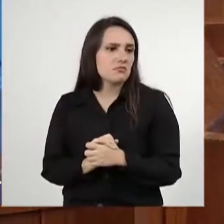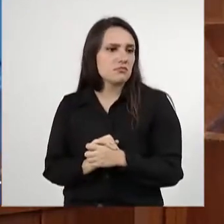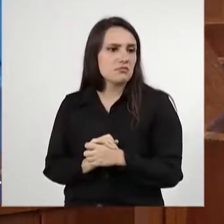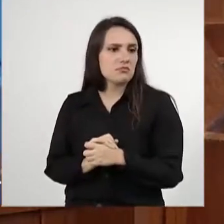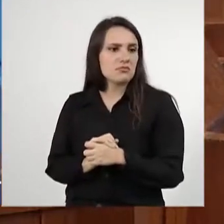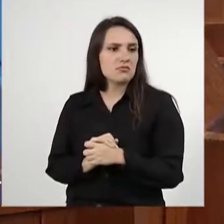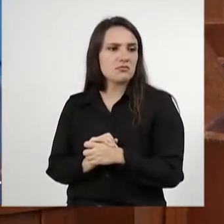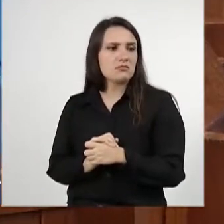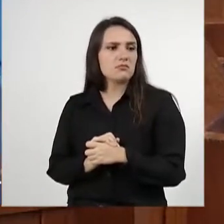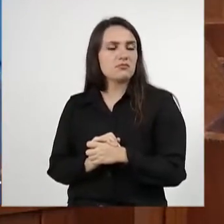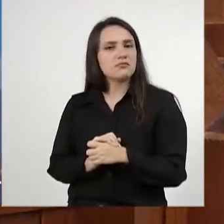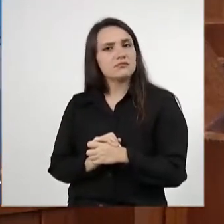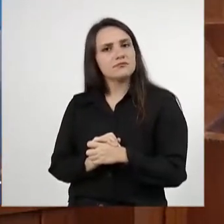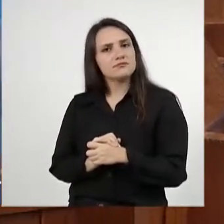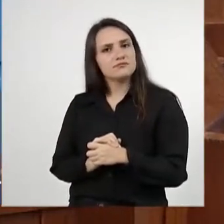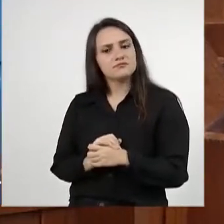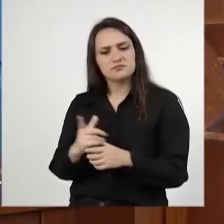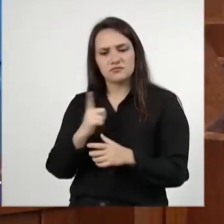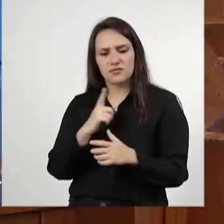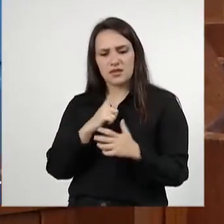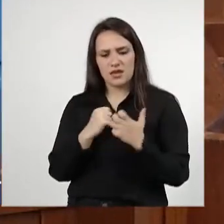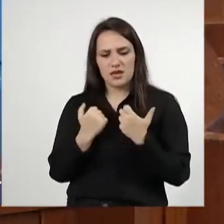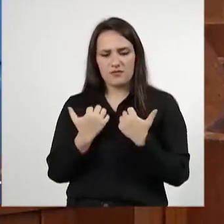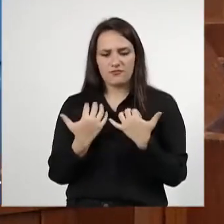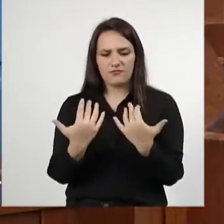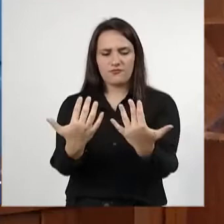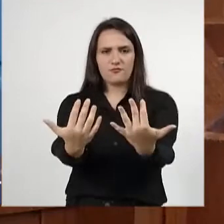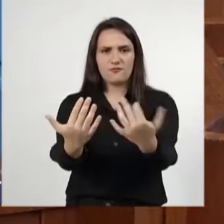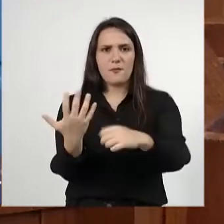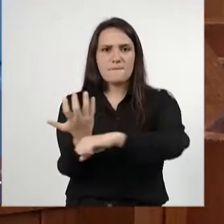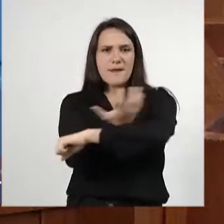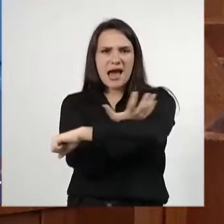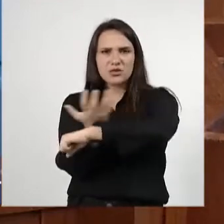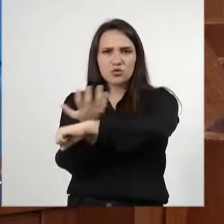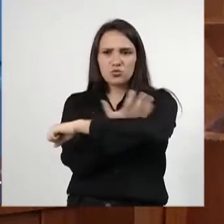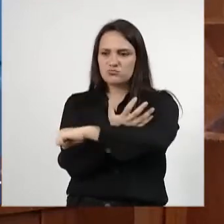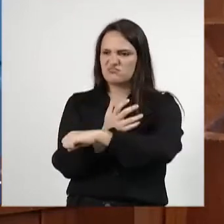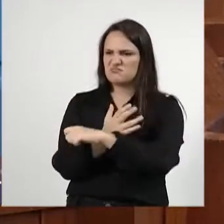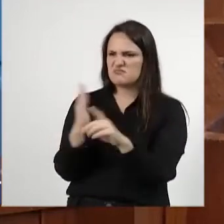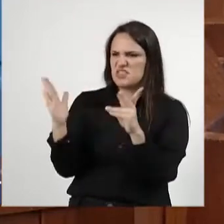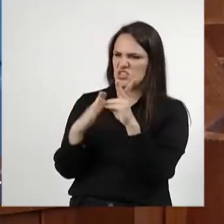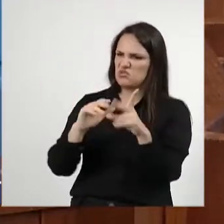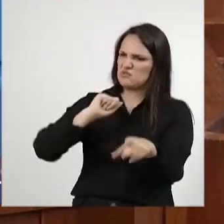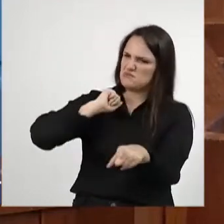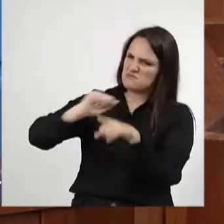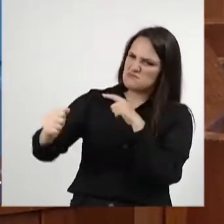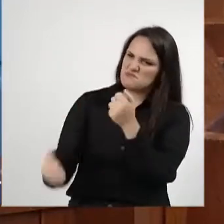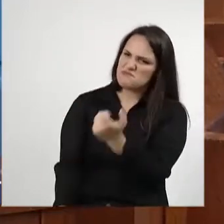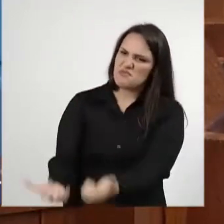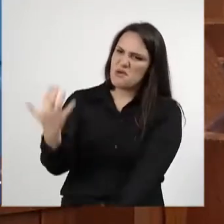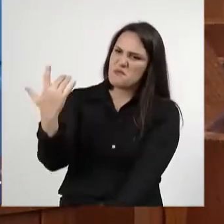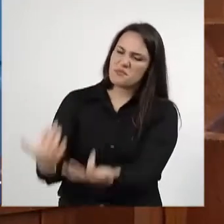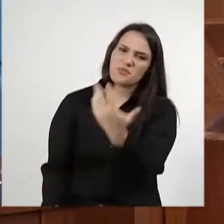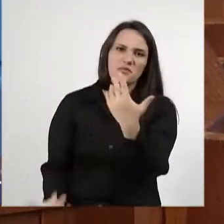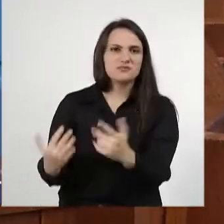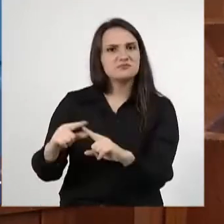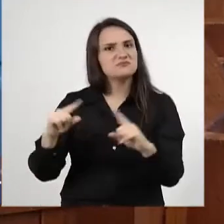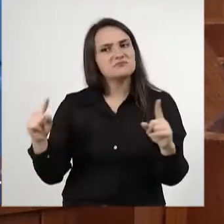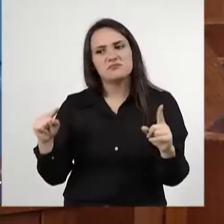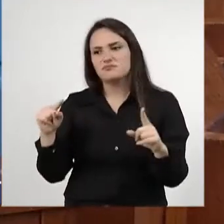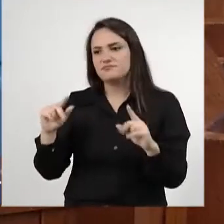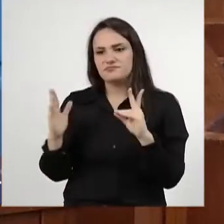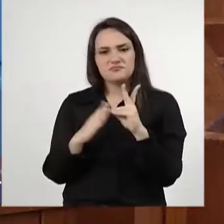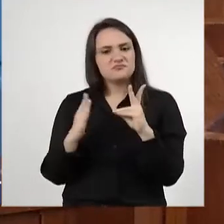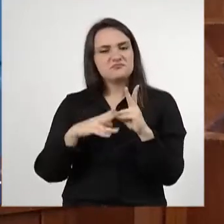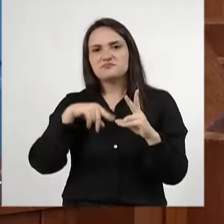invernada de colonião dessa altura, mas eles não têm condições e nem uma política para eles plantar, pelo menos para